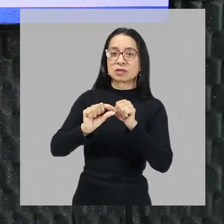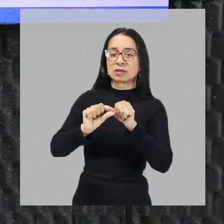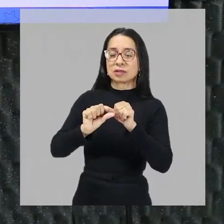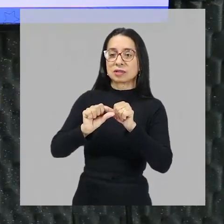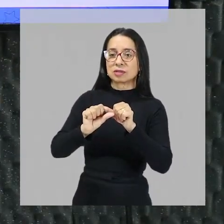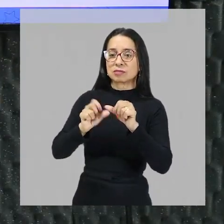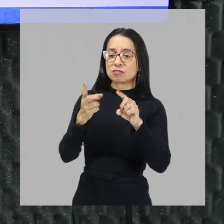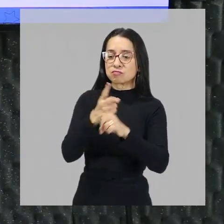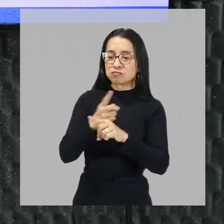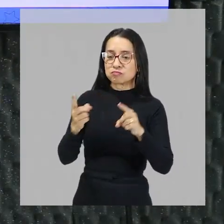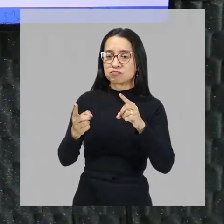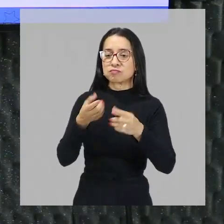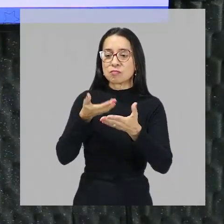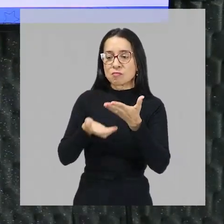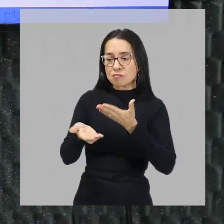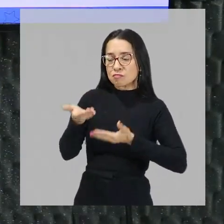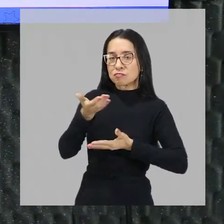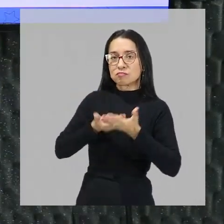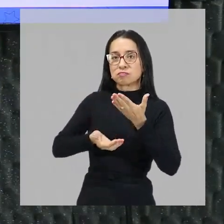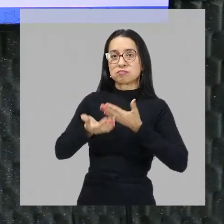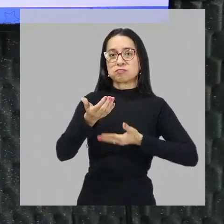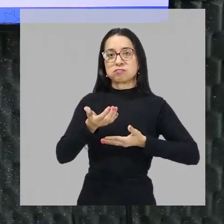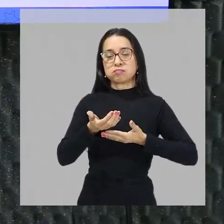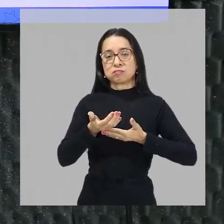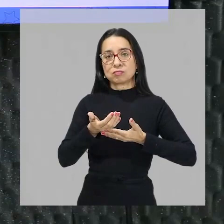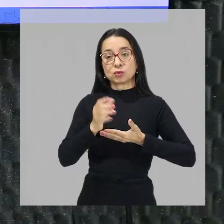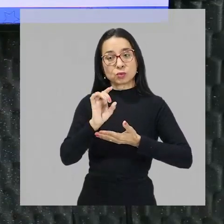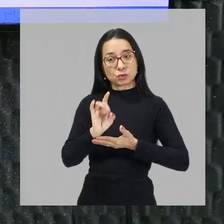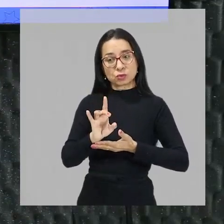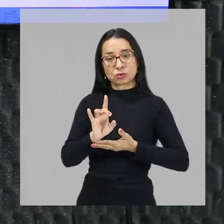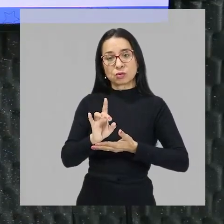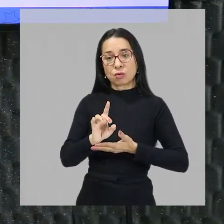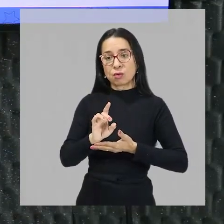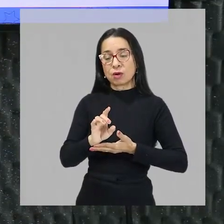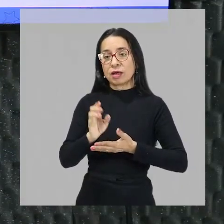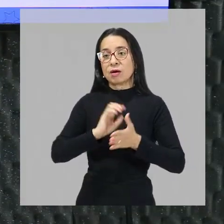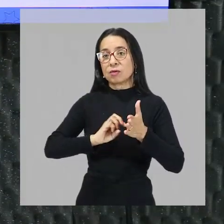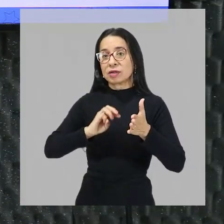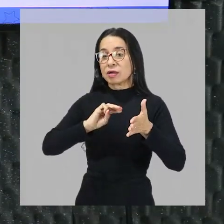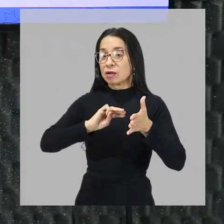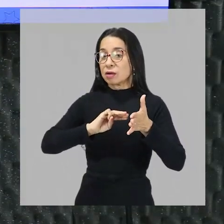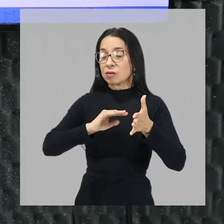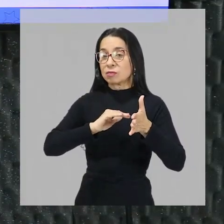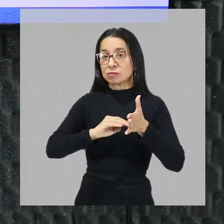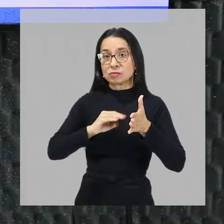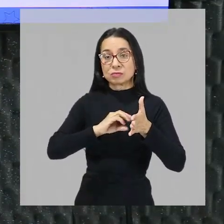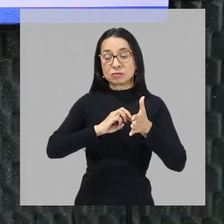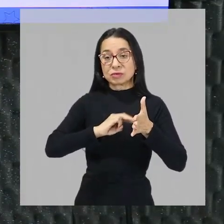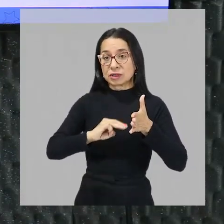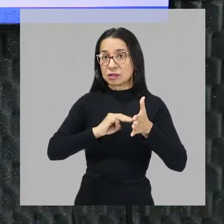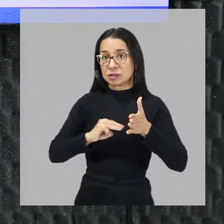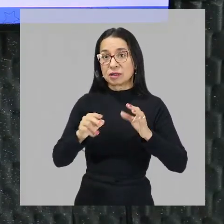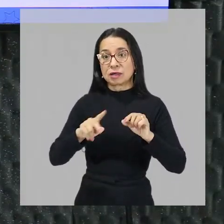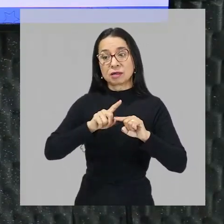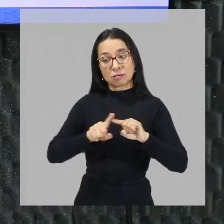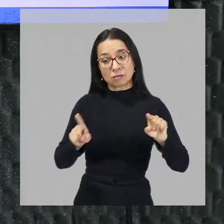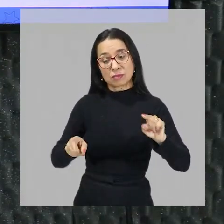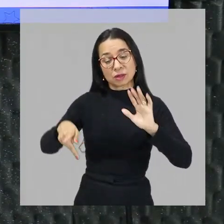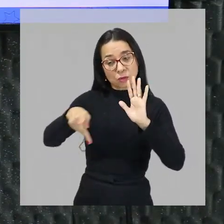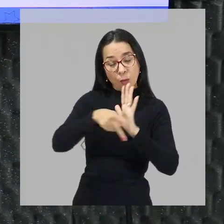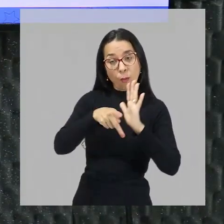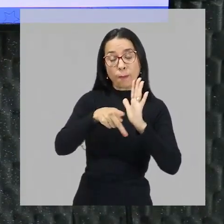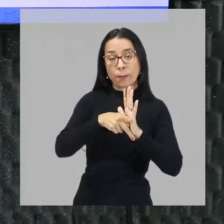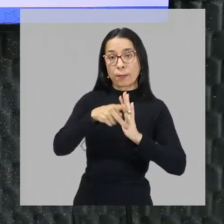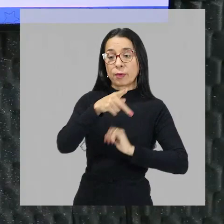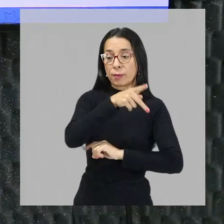tesoureiro da campanha, o empresário PC Faria, mas para o próprio presidente. E aí você tem,